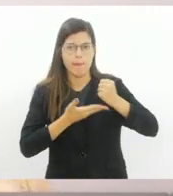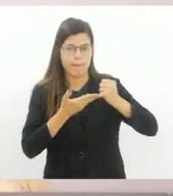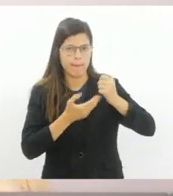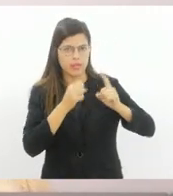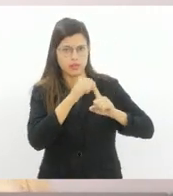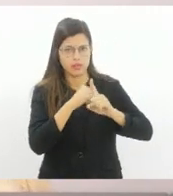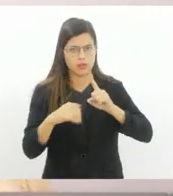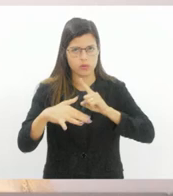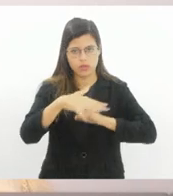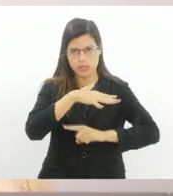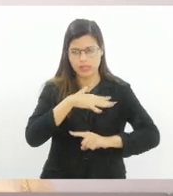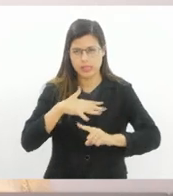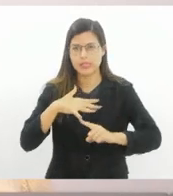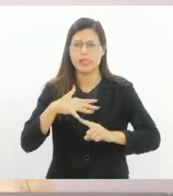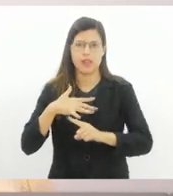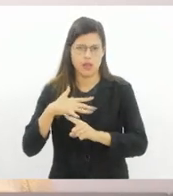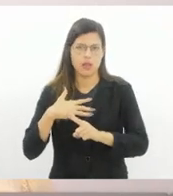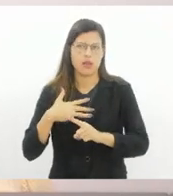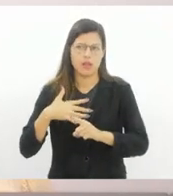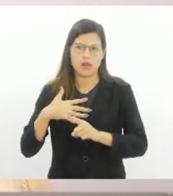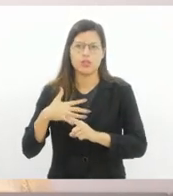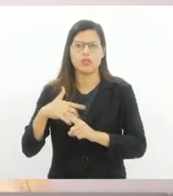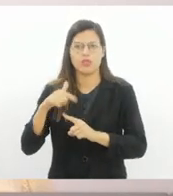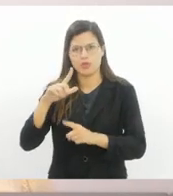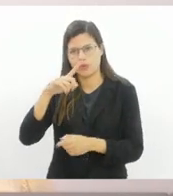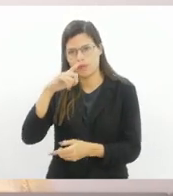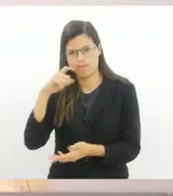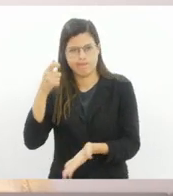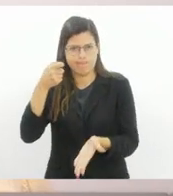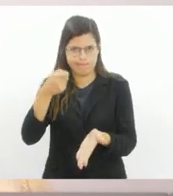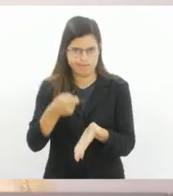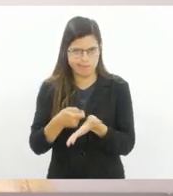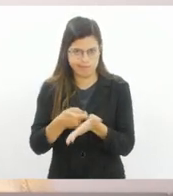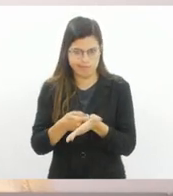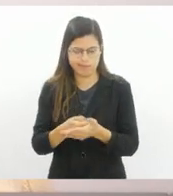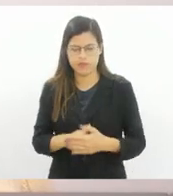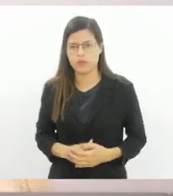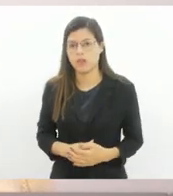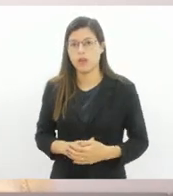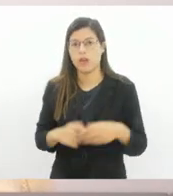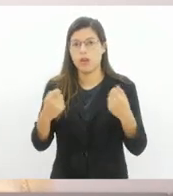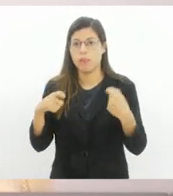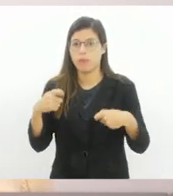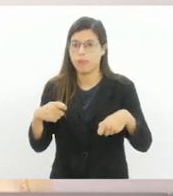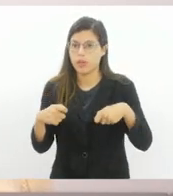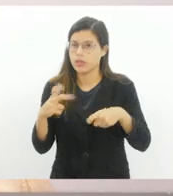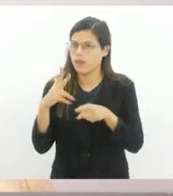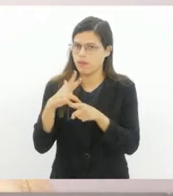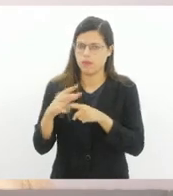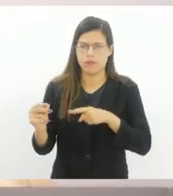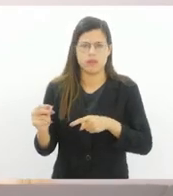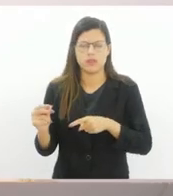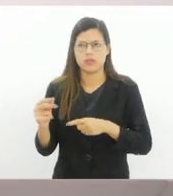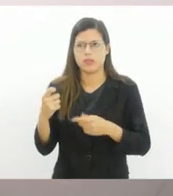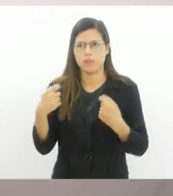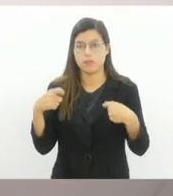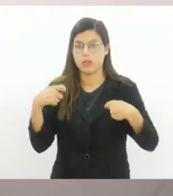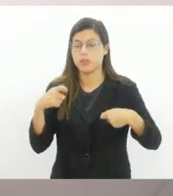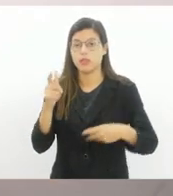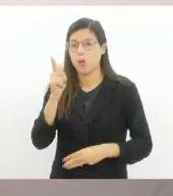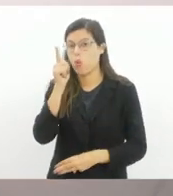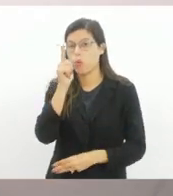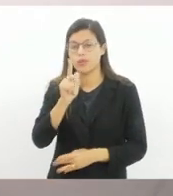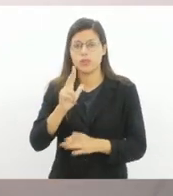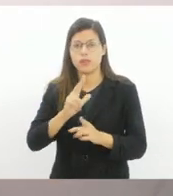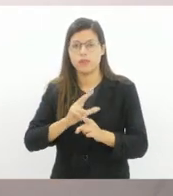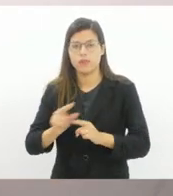sociedade enraizada no patriarcado e no machismo, que precisa ser superado. E precisa ser superada através de